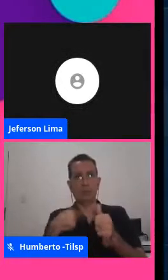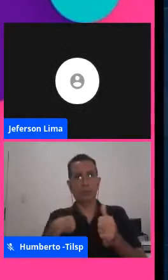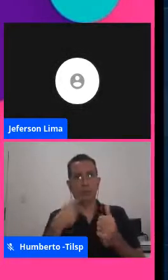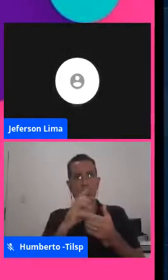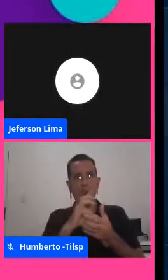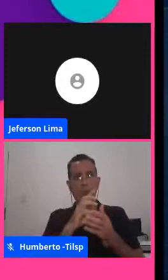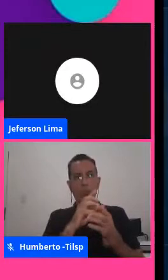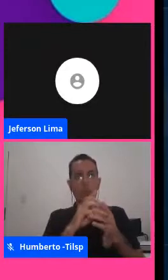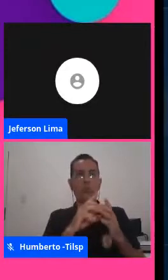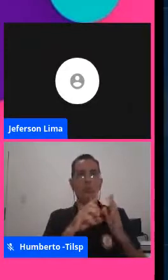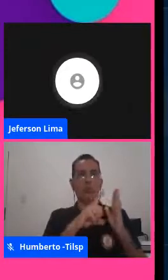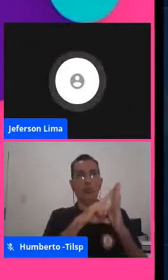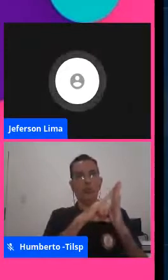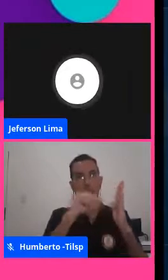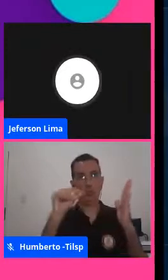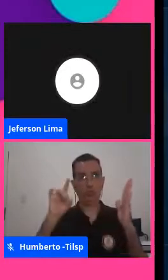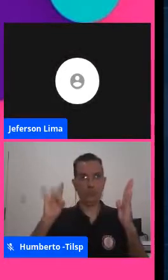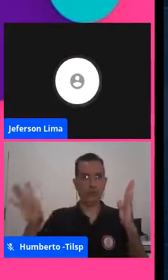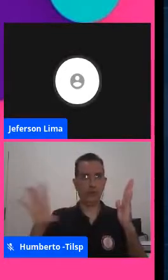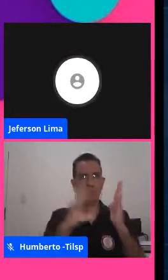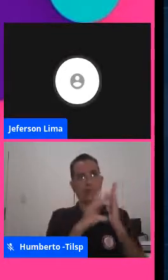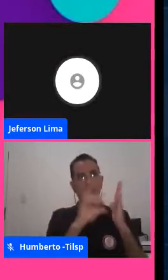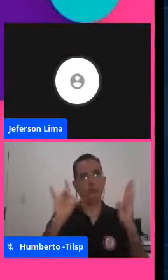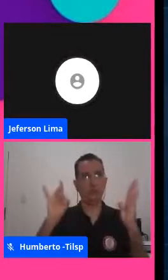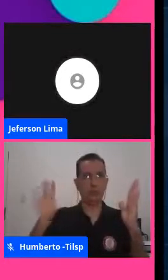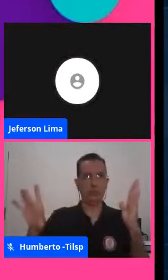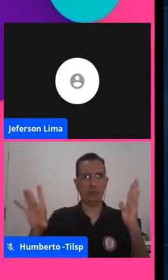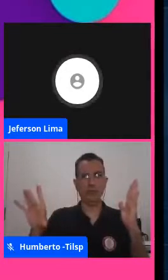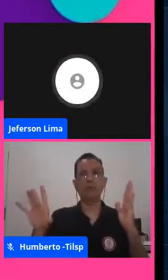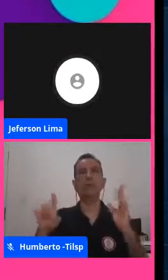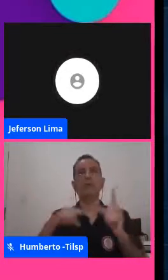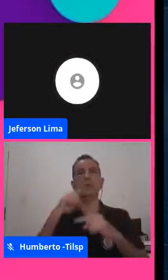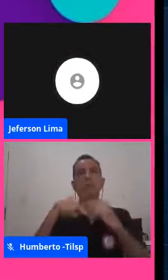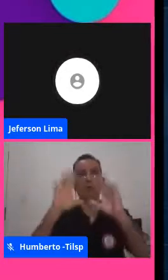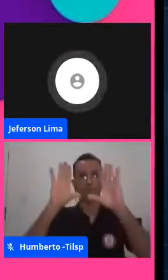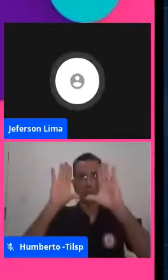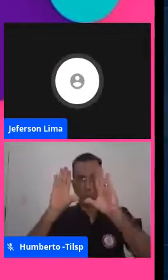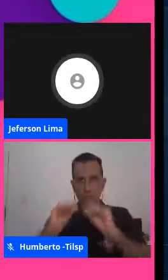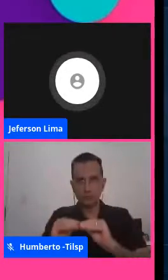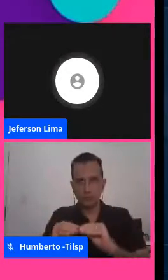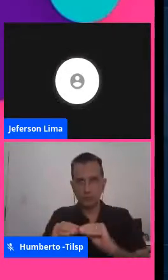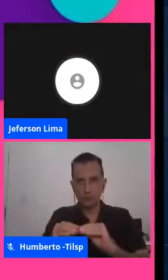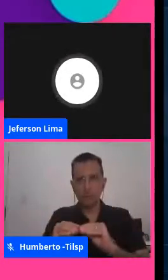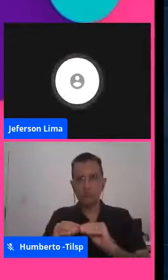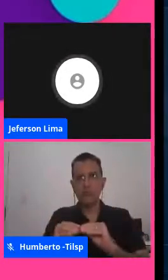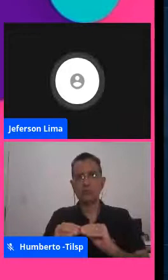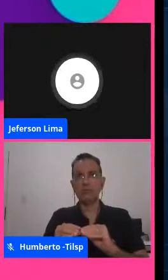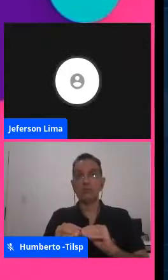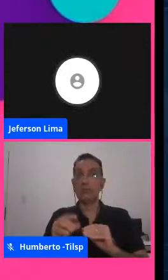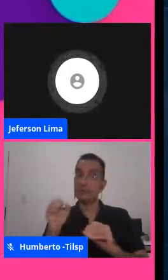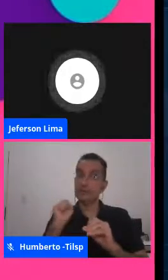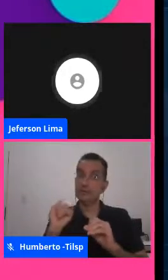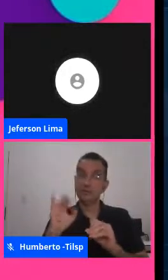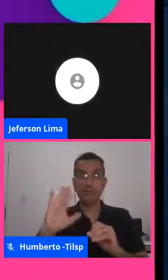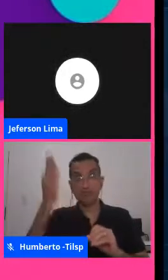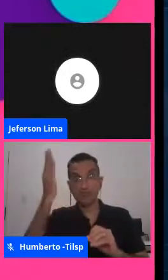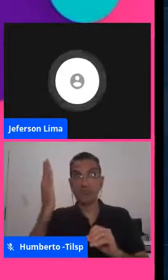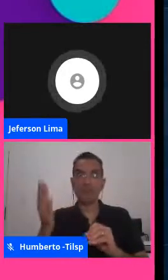Não precisava. Vou fechar aqui minhas abas. Porque tive algum problema técnico aqui, né? Vamos